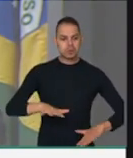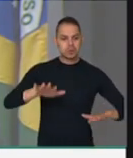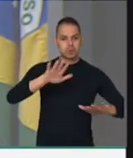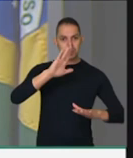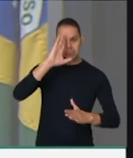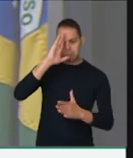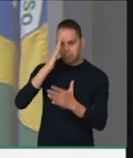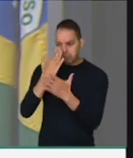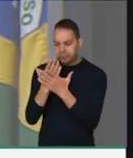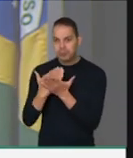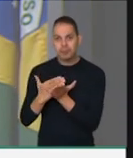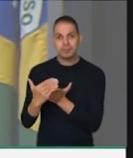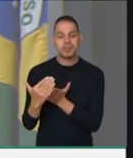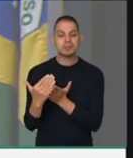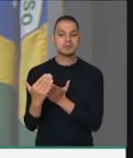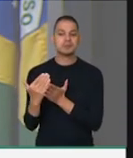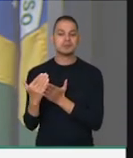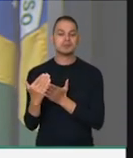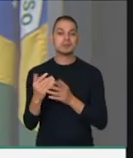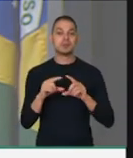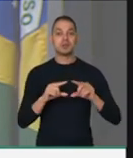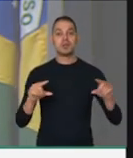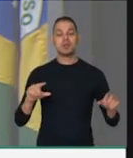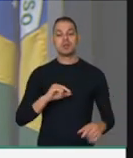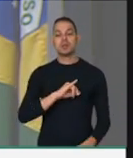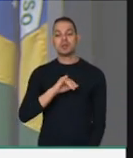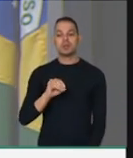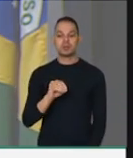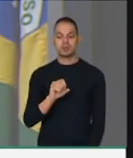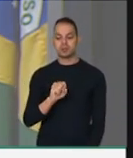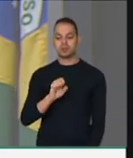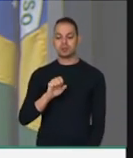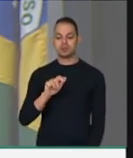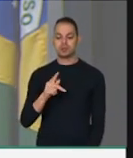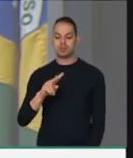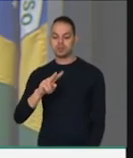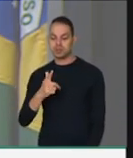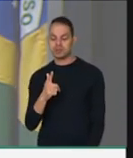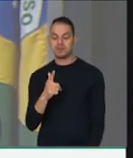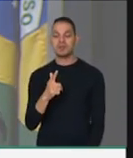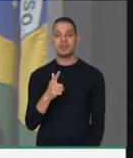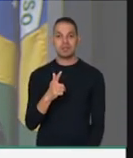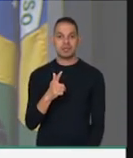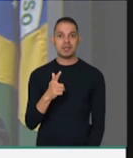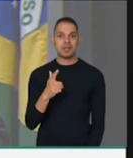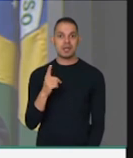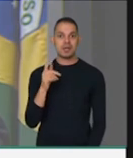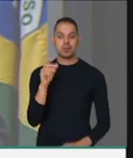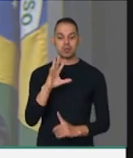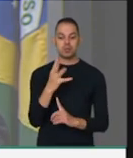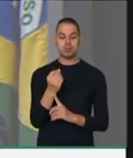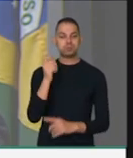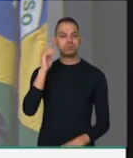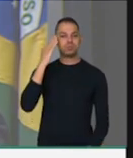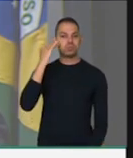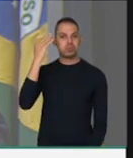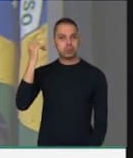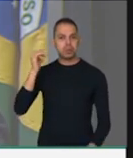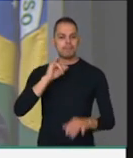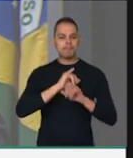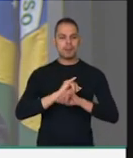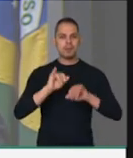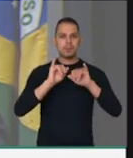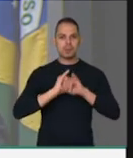ditado de Joseph games nazista famoso por fazer a propaganda do regime nazista